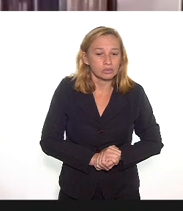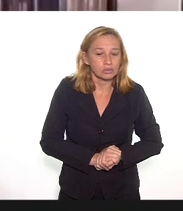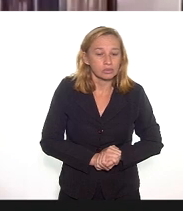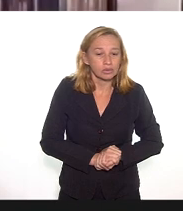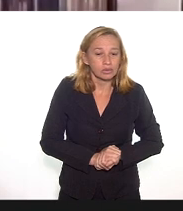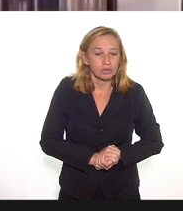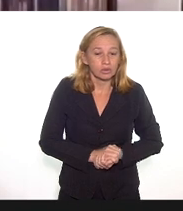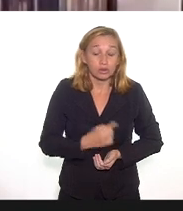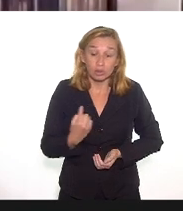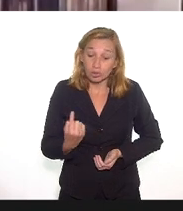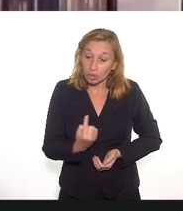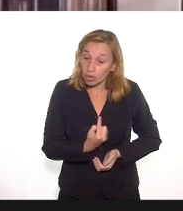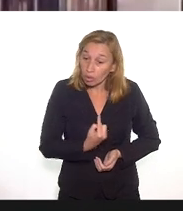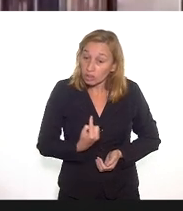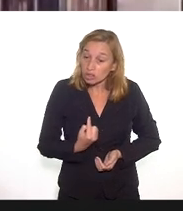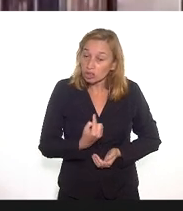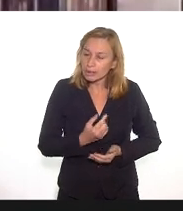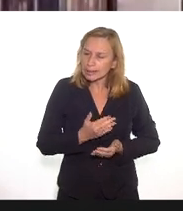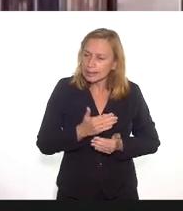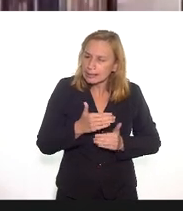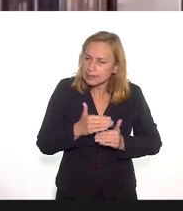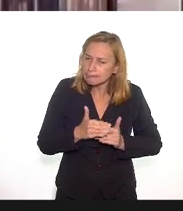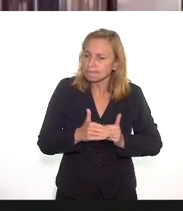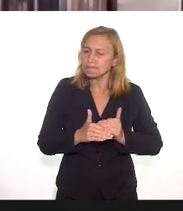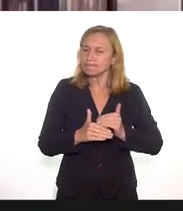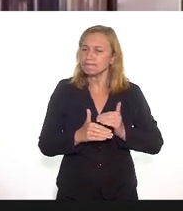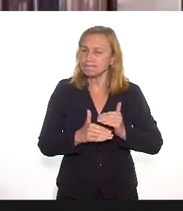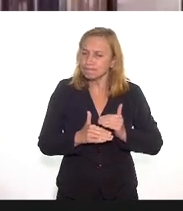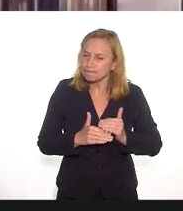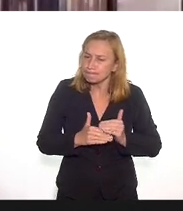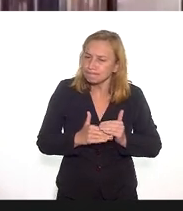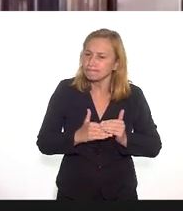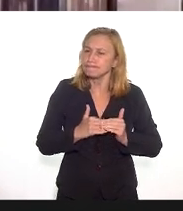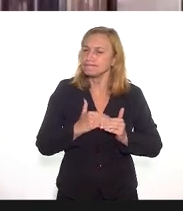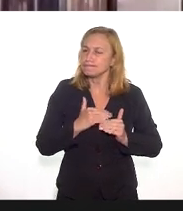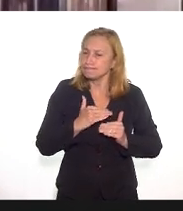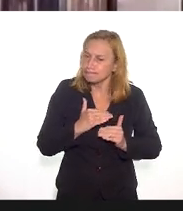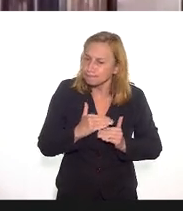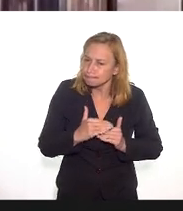estamos quicando a bola, entendeu? Porque